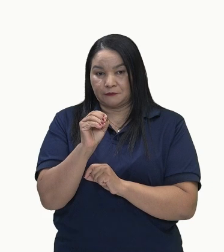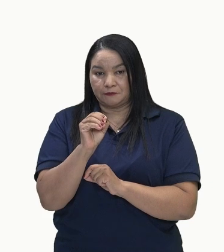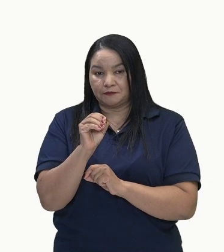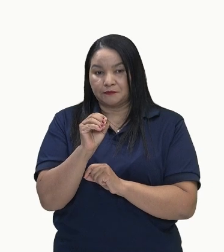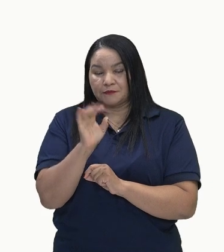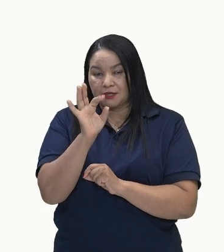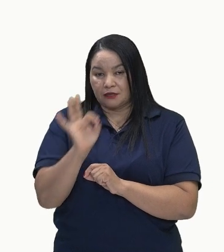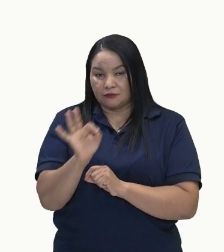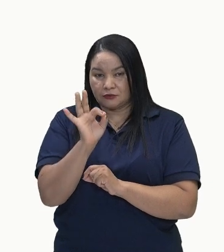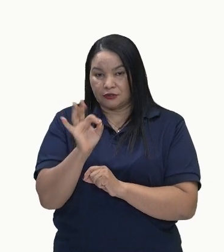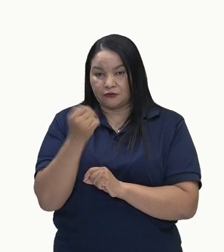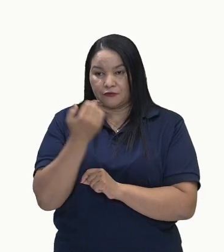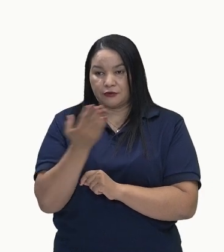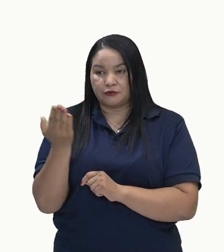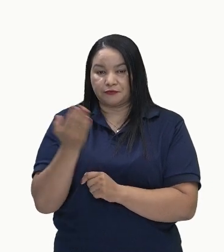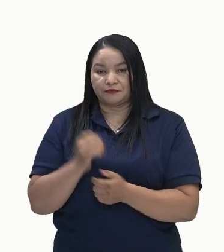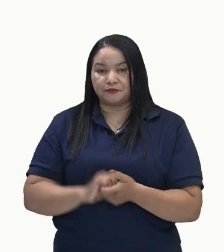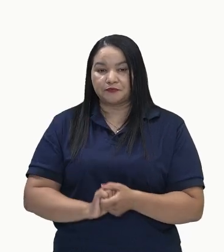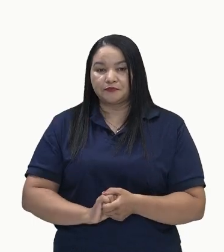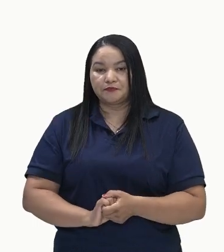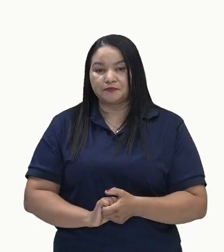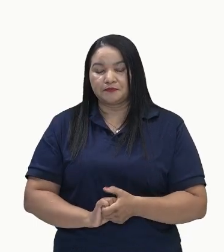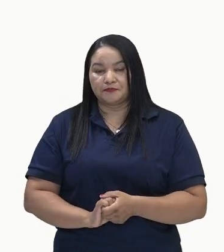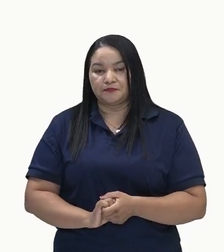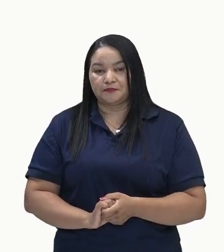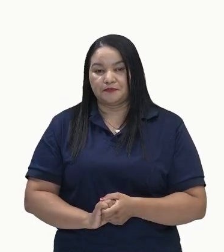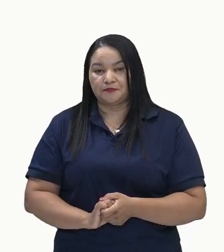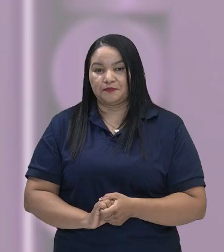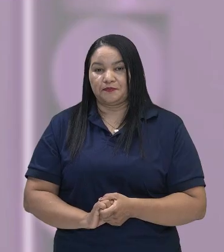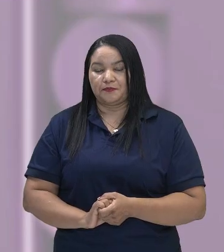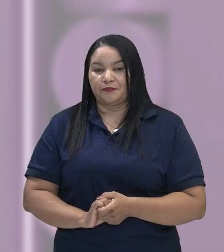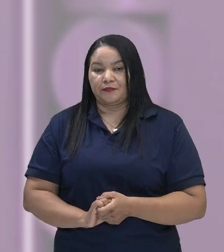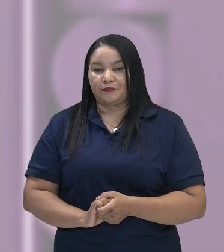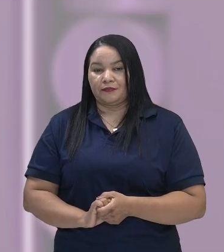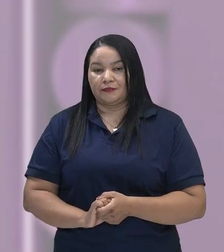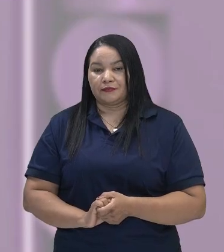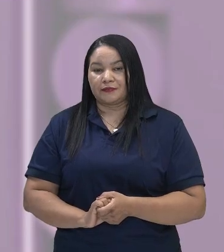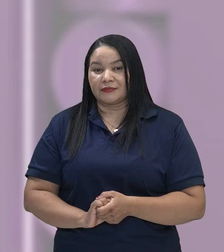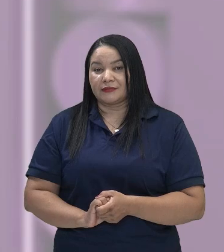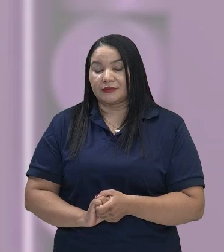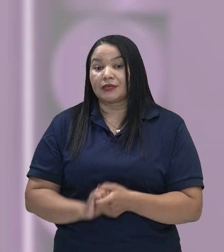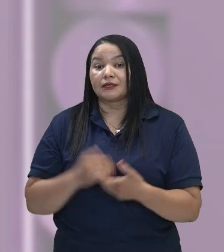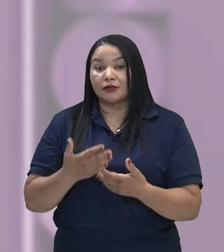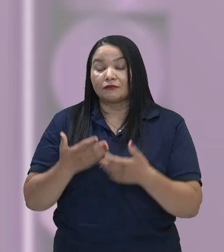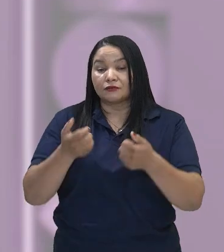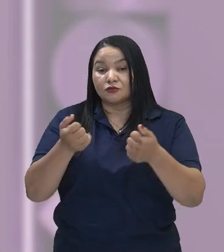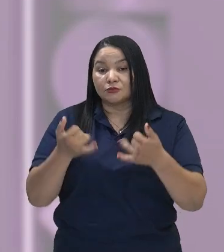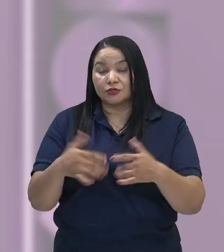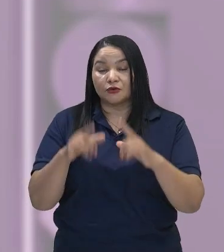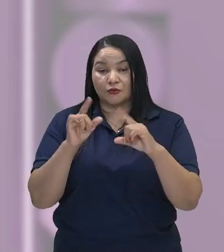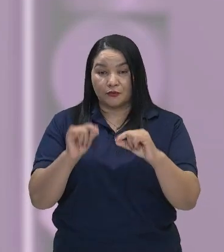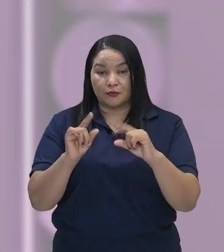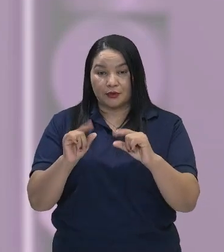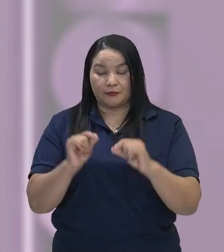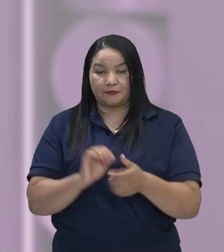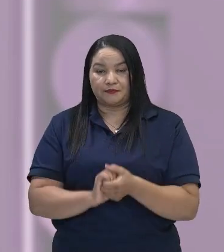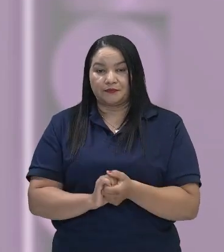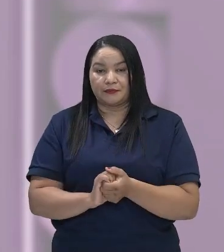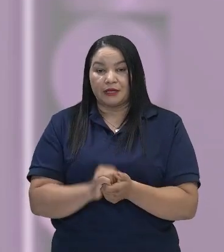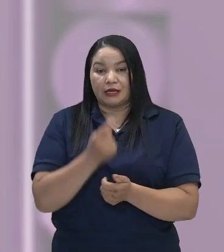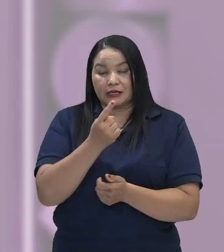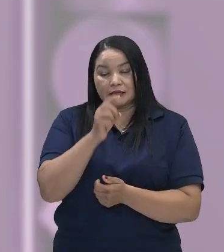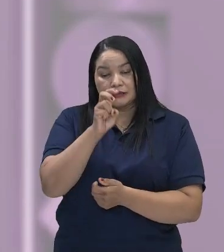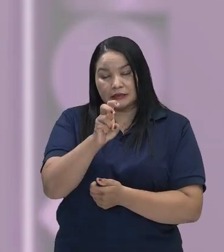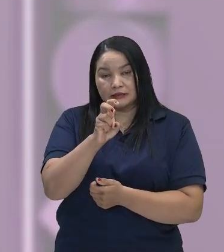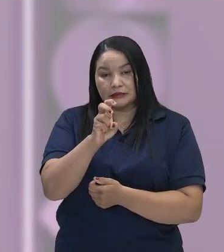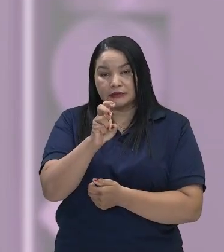10% equivale à 10ª parte do todo. Dito isto, o que a gente vai fazer? Vamos pegar os 15 mil e